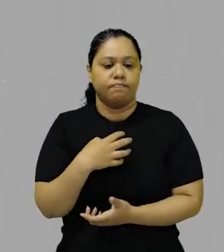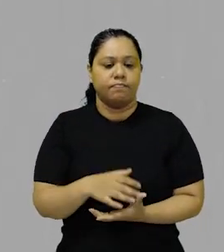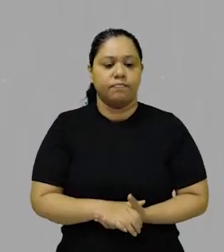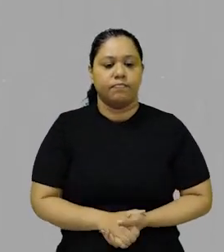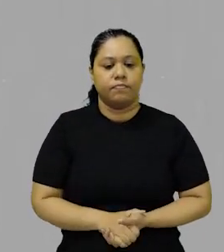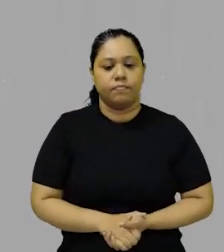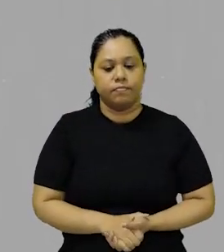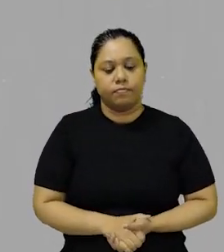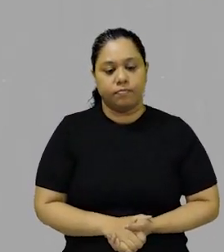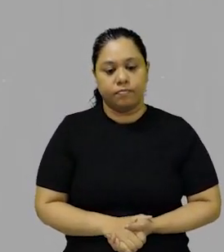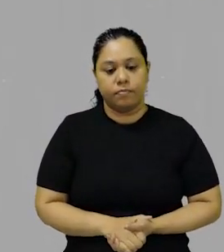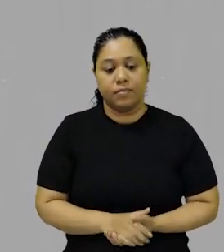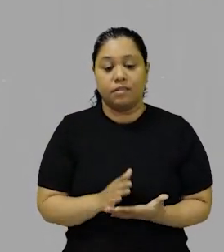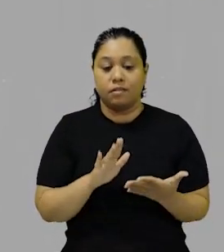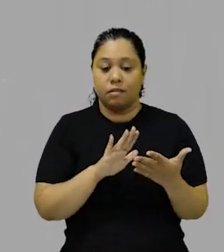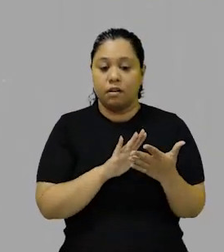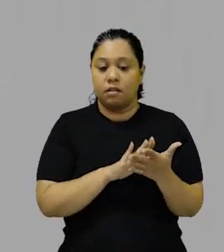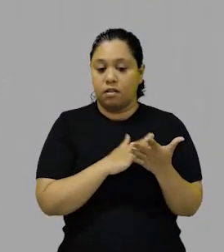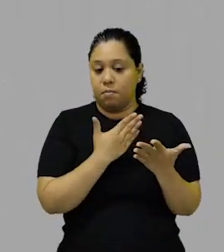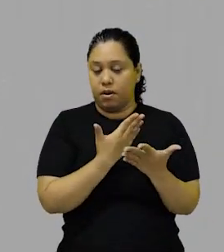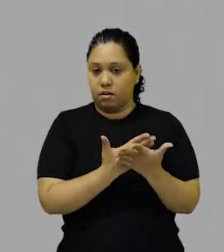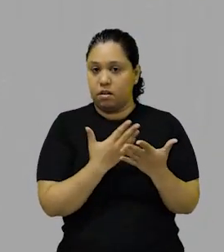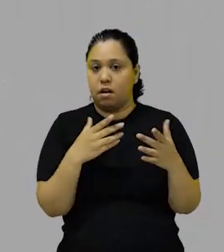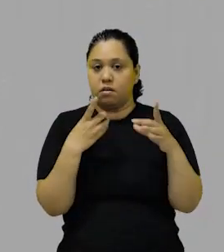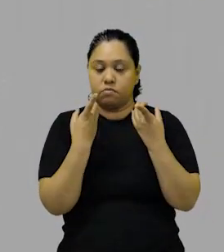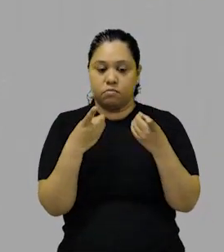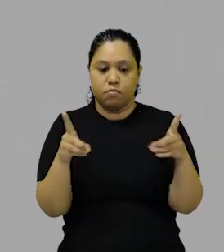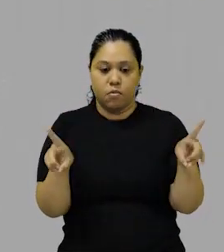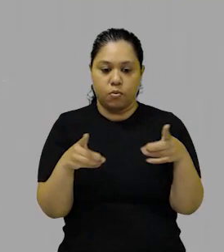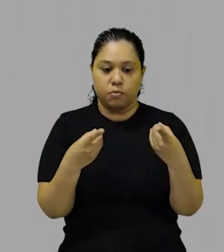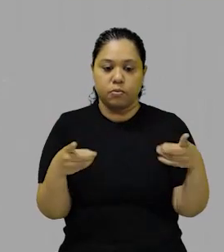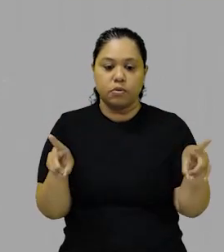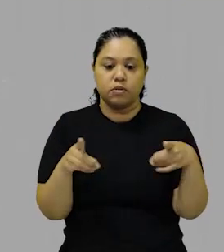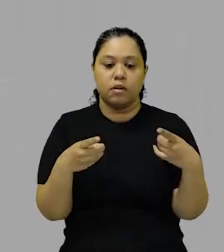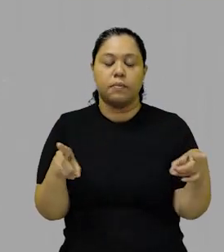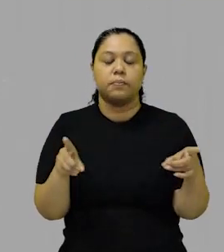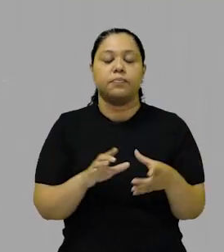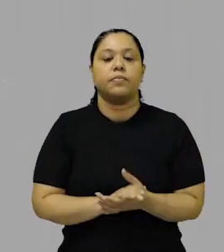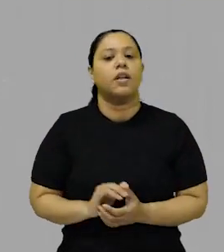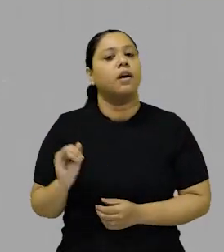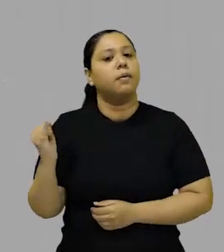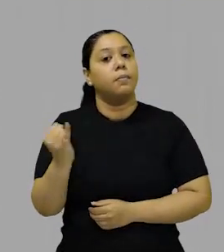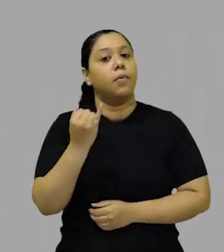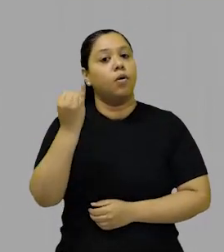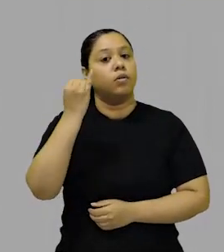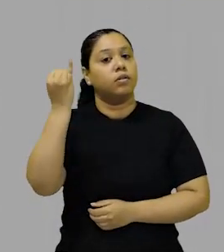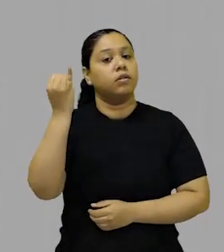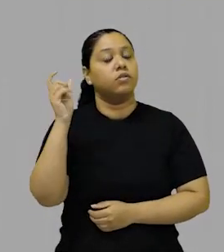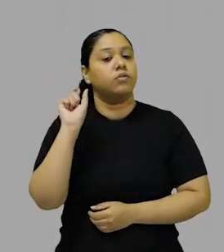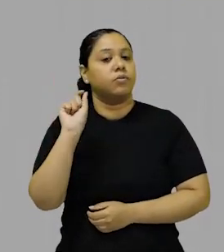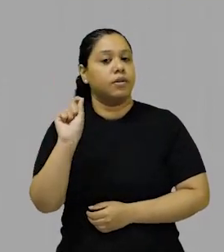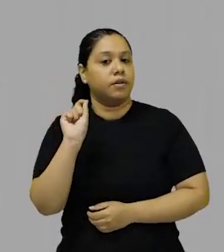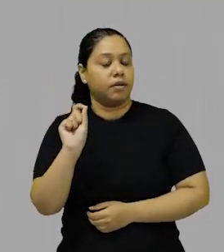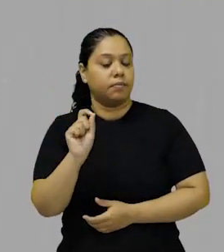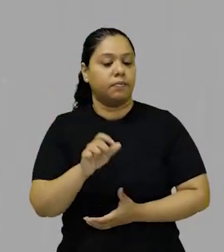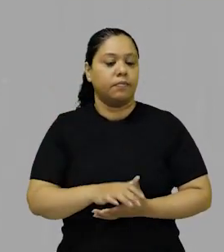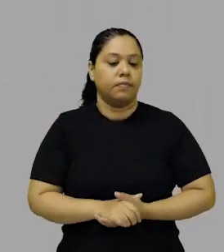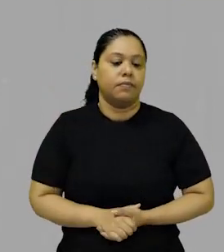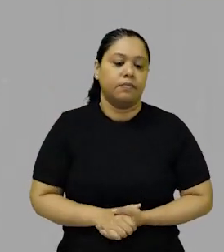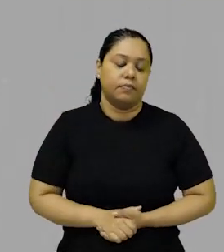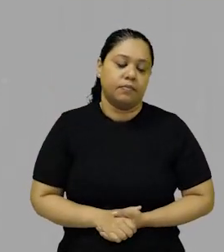E para você interpretar as canções, para você interpretar esse tipo de texto, é importante que você